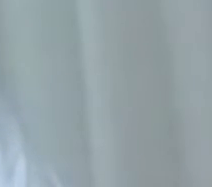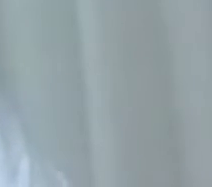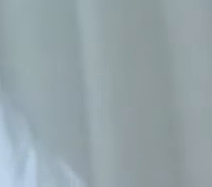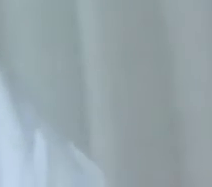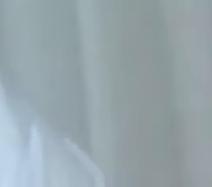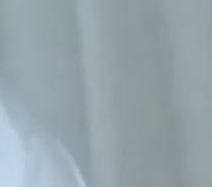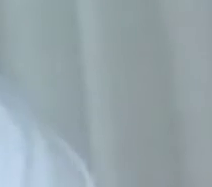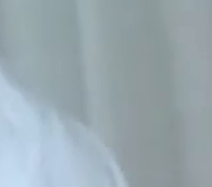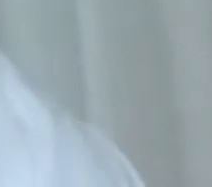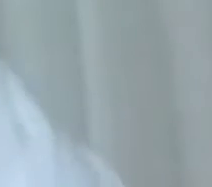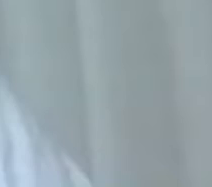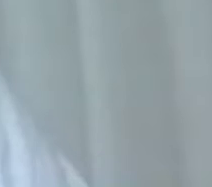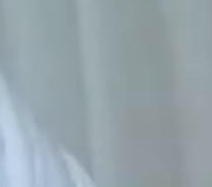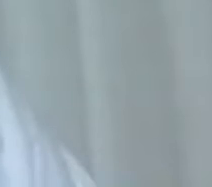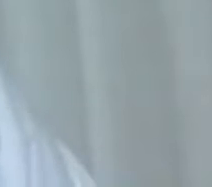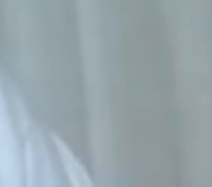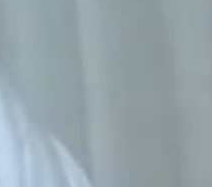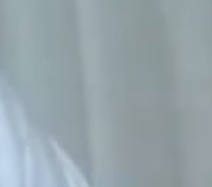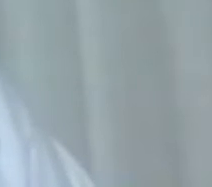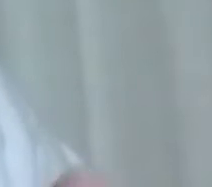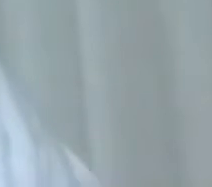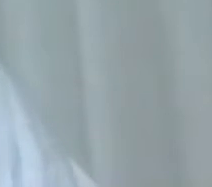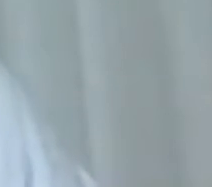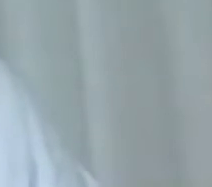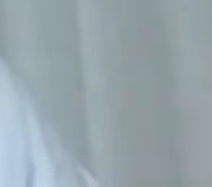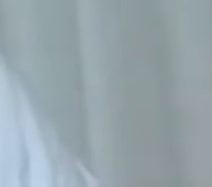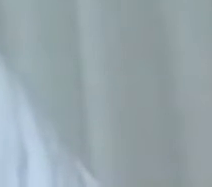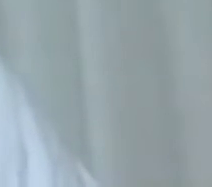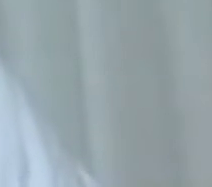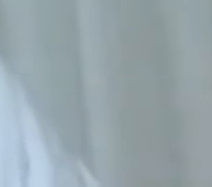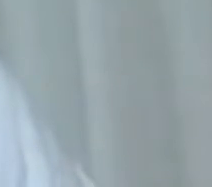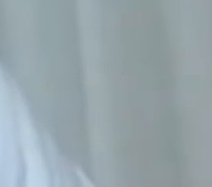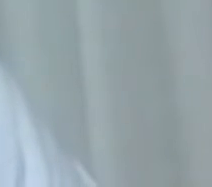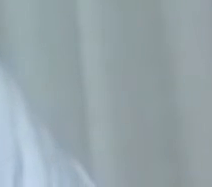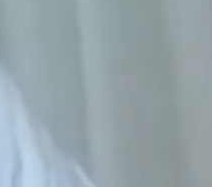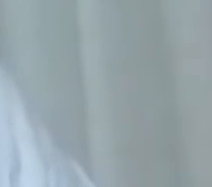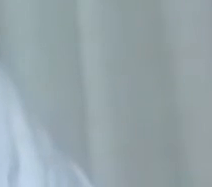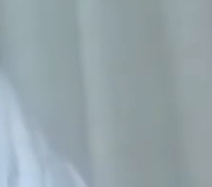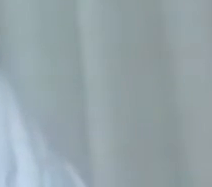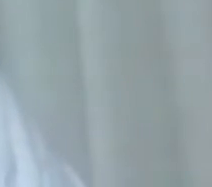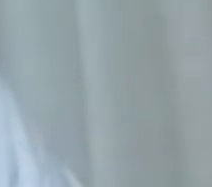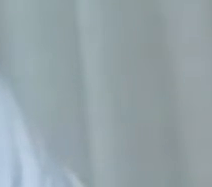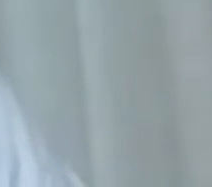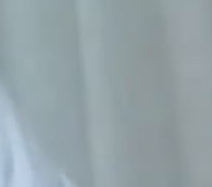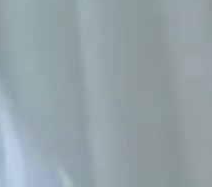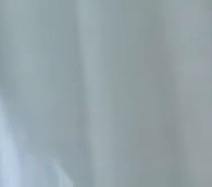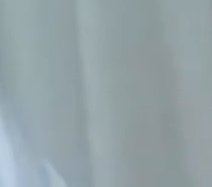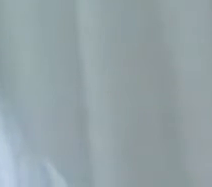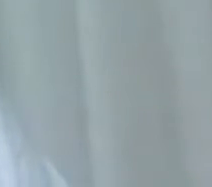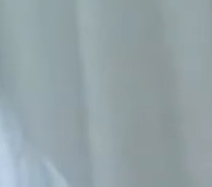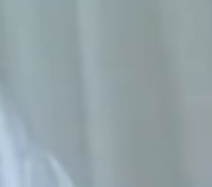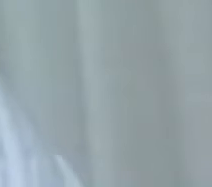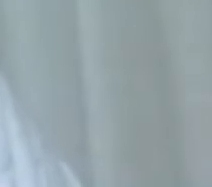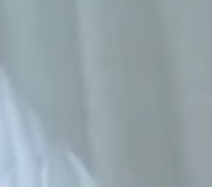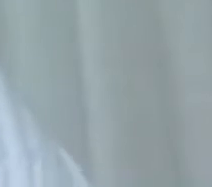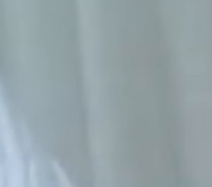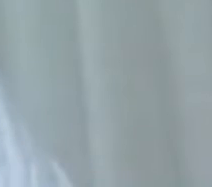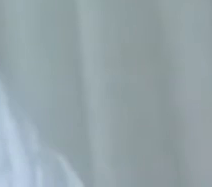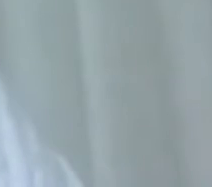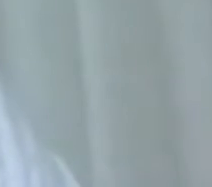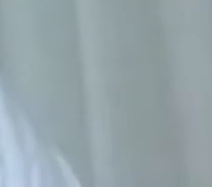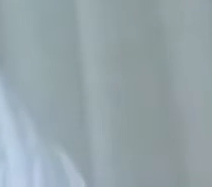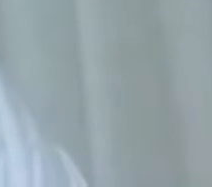sociedade. Porque a gente, enquanto cidadão, a gente tem direitos, só que para exigir esse direito, a gente tem